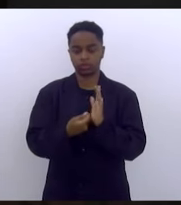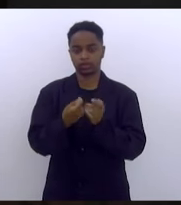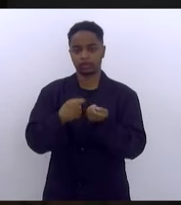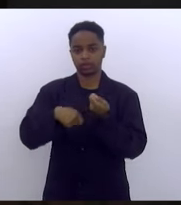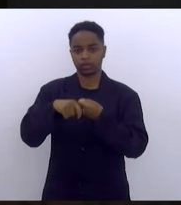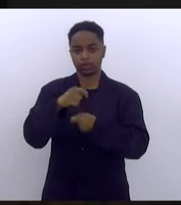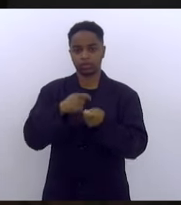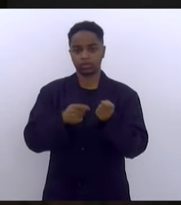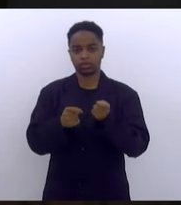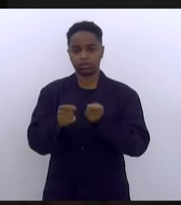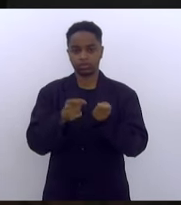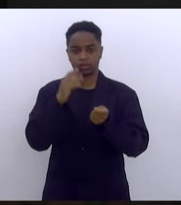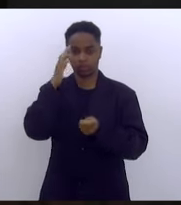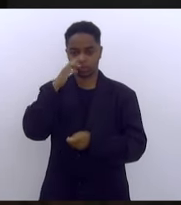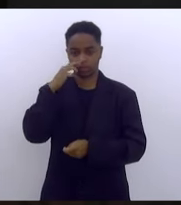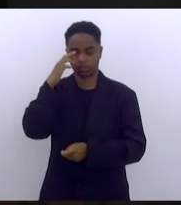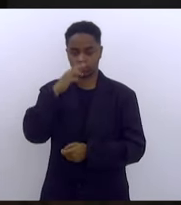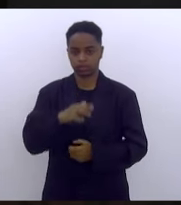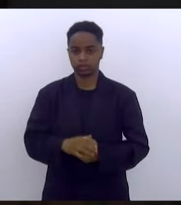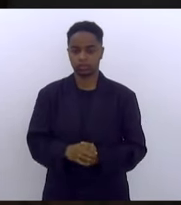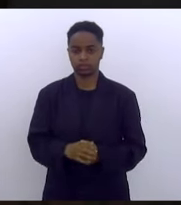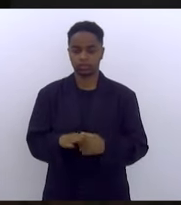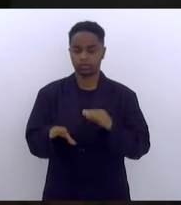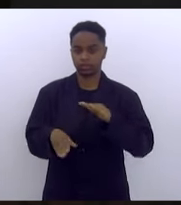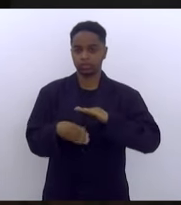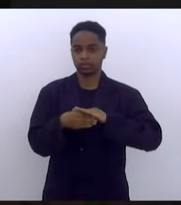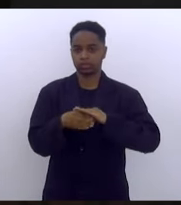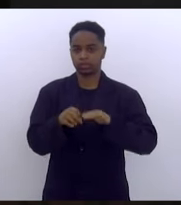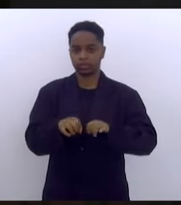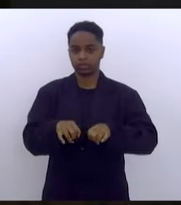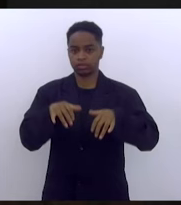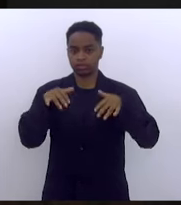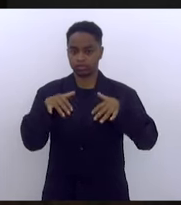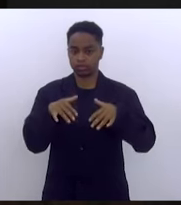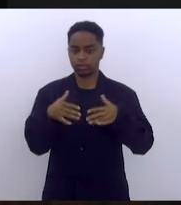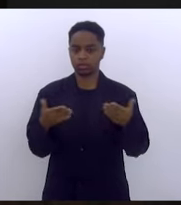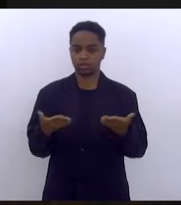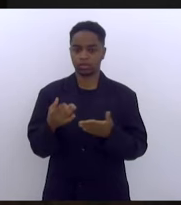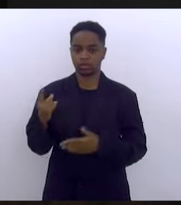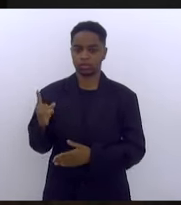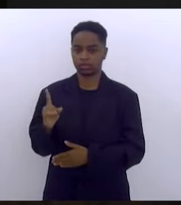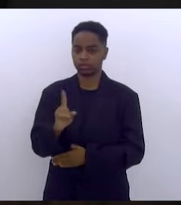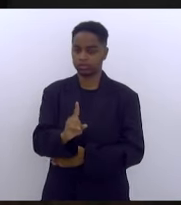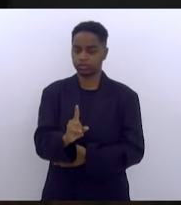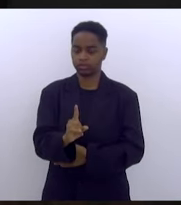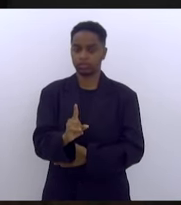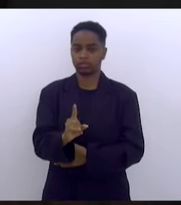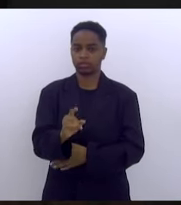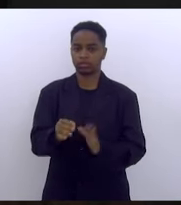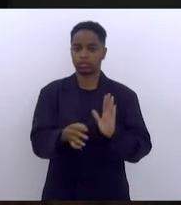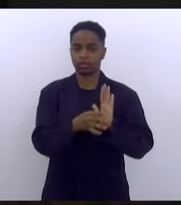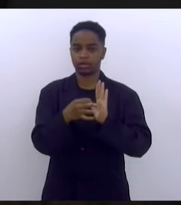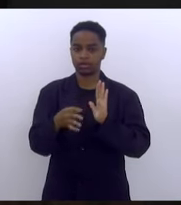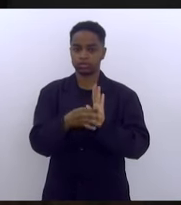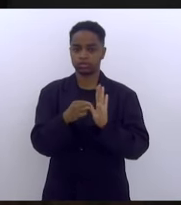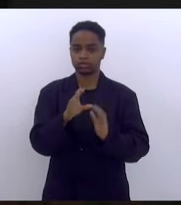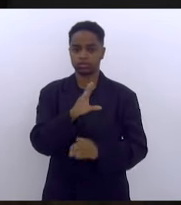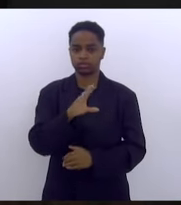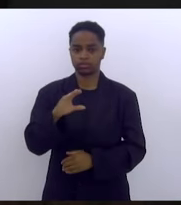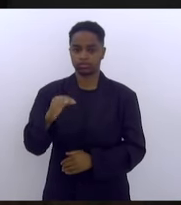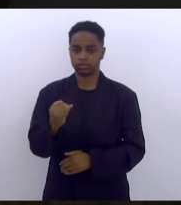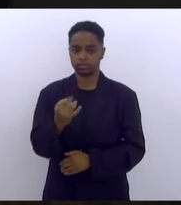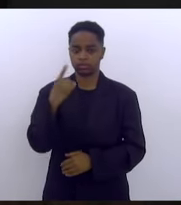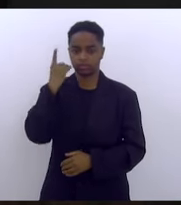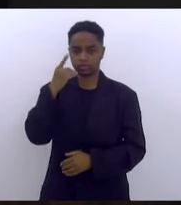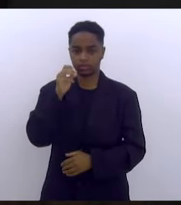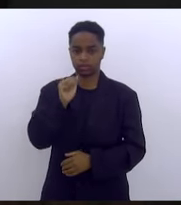Finanças, Fiscalização Financeira e Controle, as emendas de plenário. Para emitir parecer pela Comissão de Constituição e Justiça,